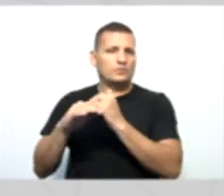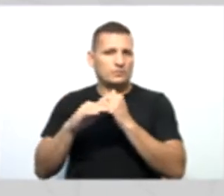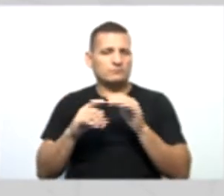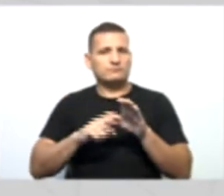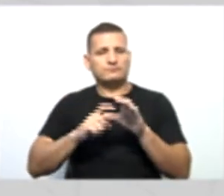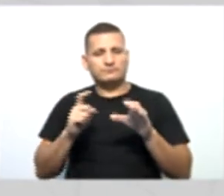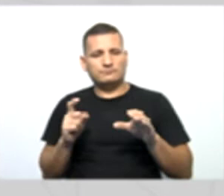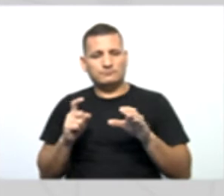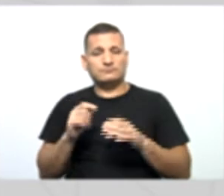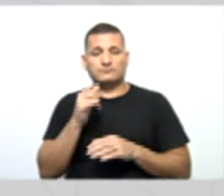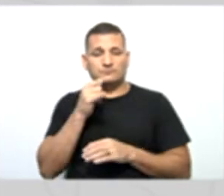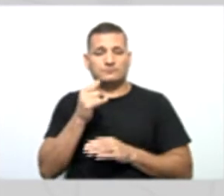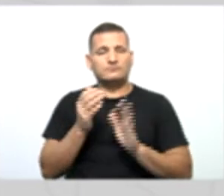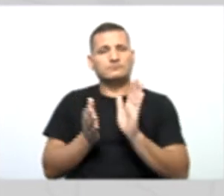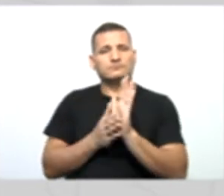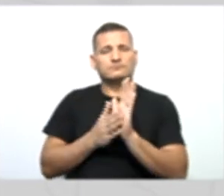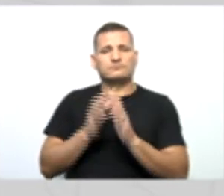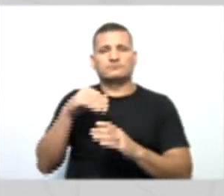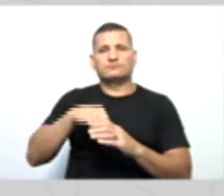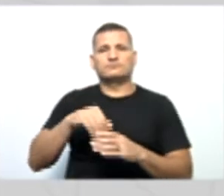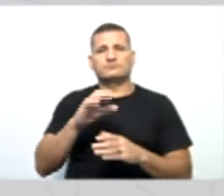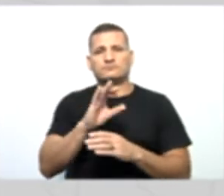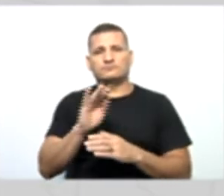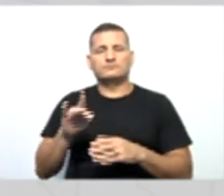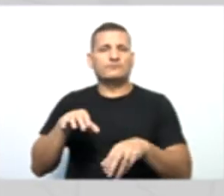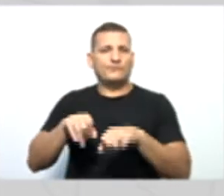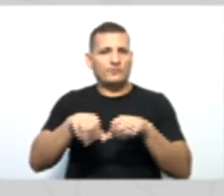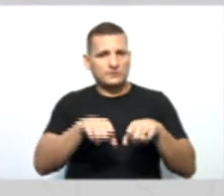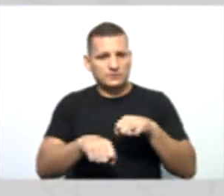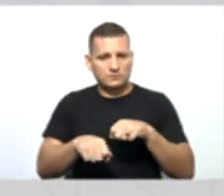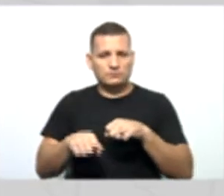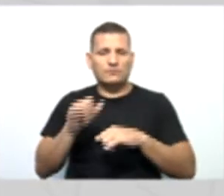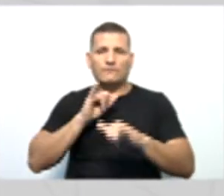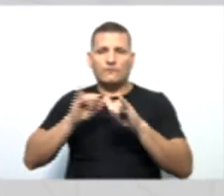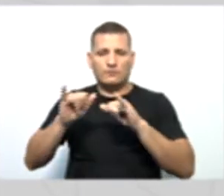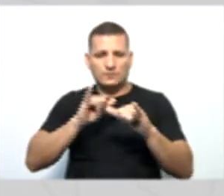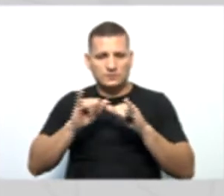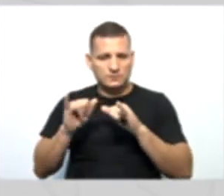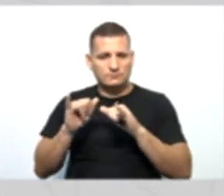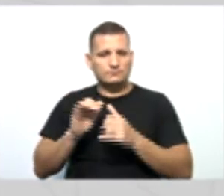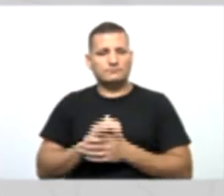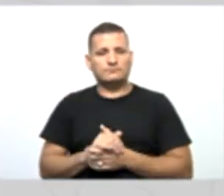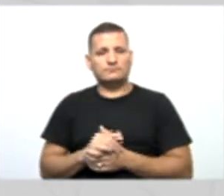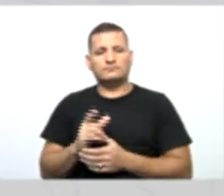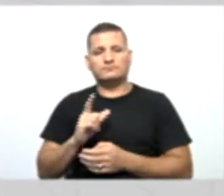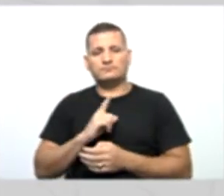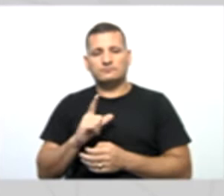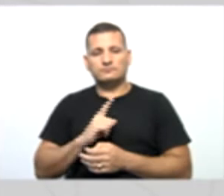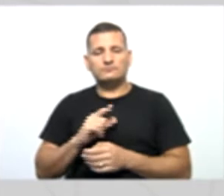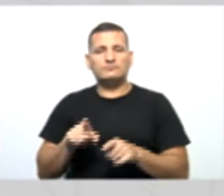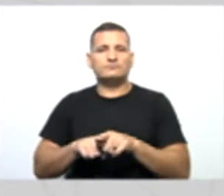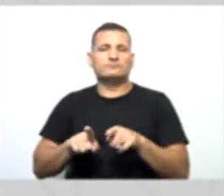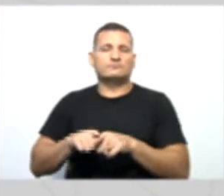se eu promover dentro da cooperativa formação e informação, ter aí a intercooperação e